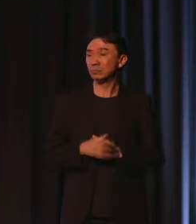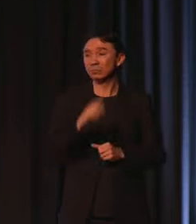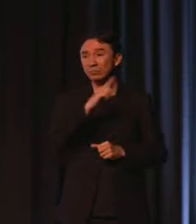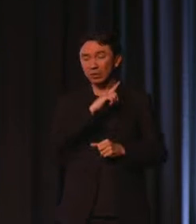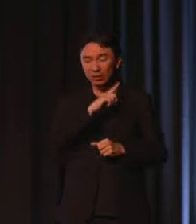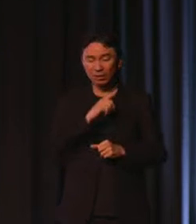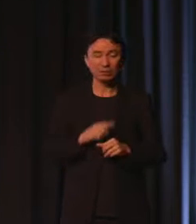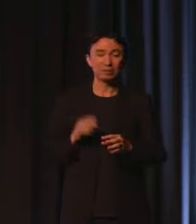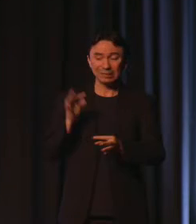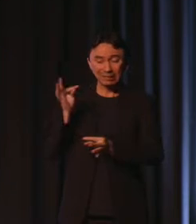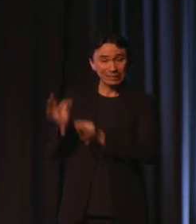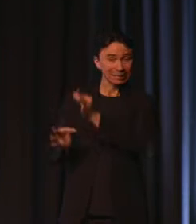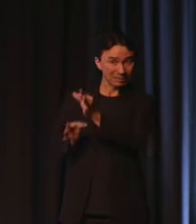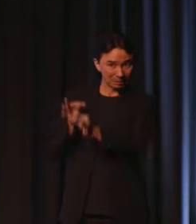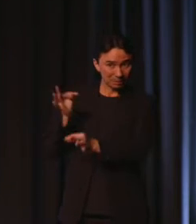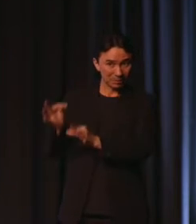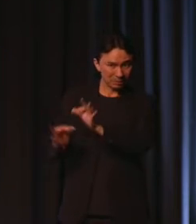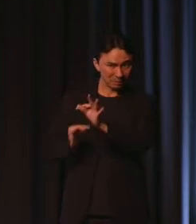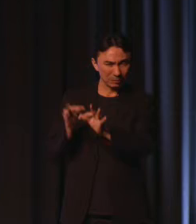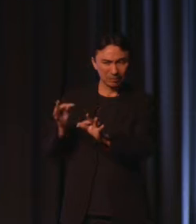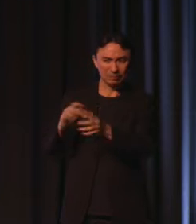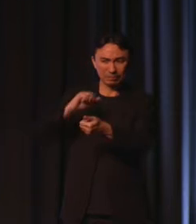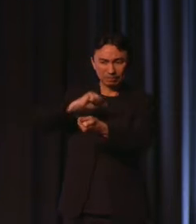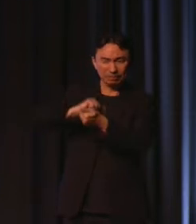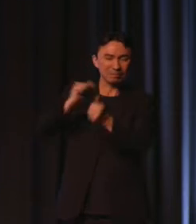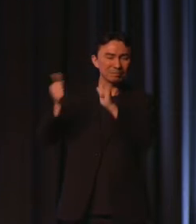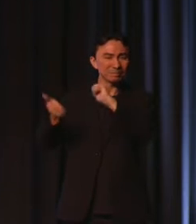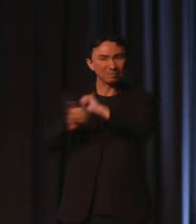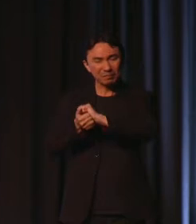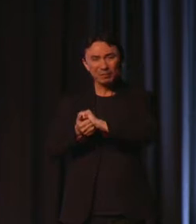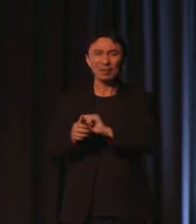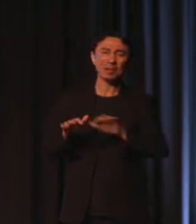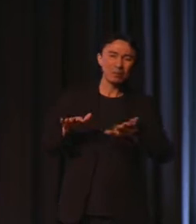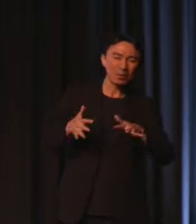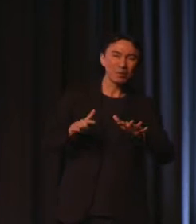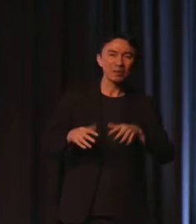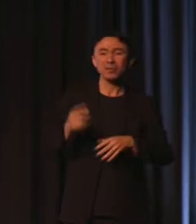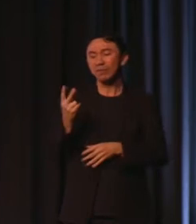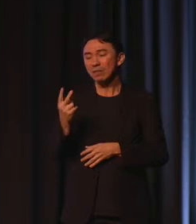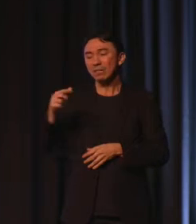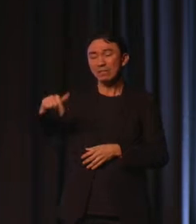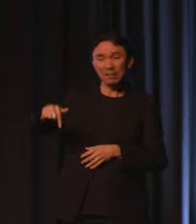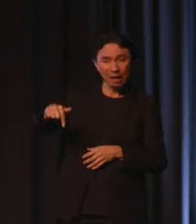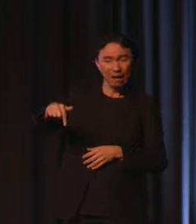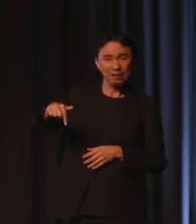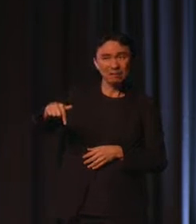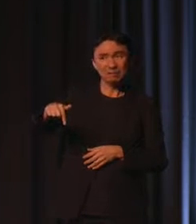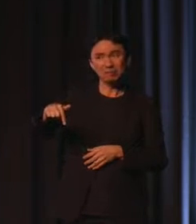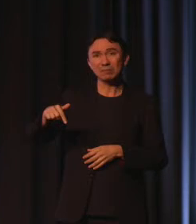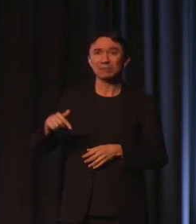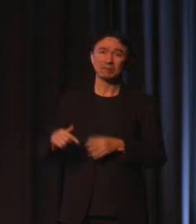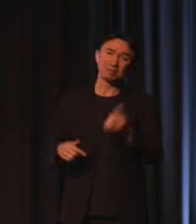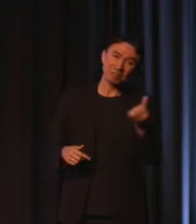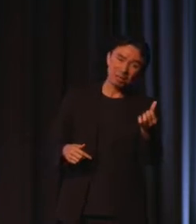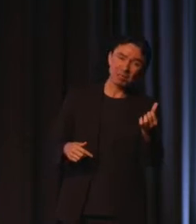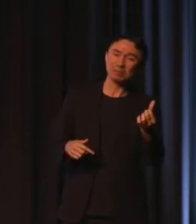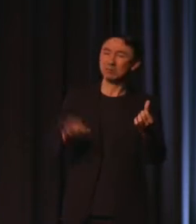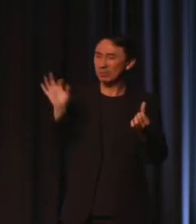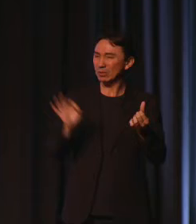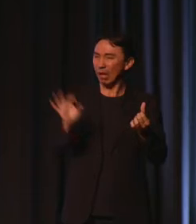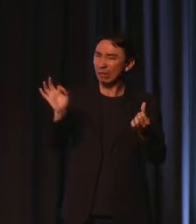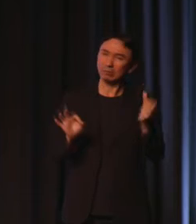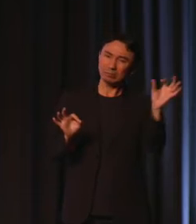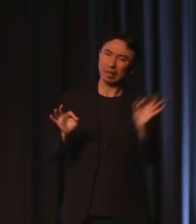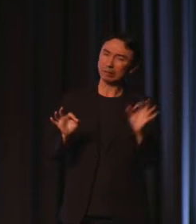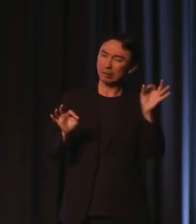tratamento sob demanda, né, a gente vê que esse número fica entre 27% e 6%, e o motivo aí de não fazer o tratamento